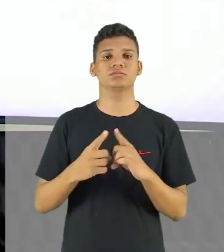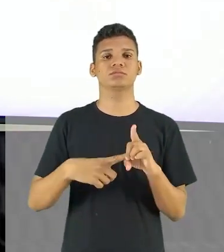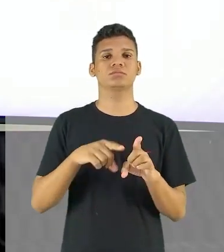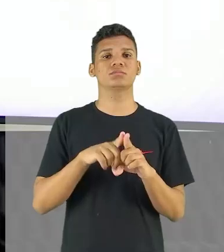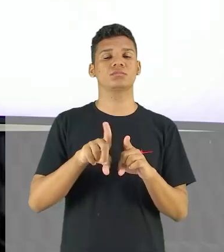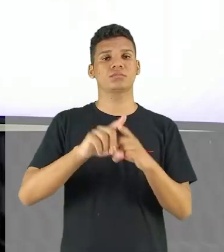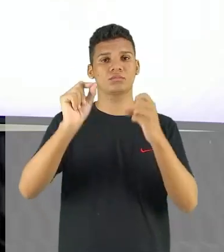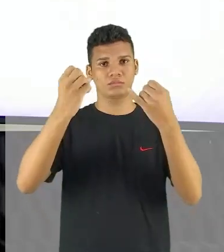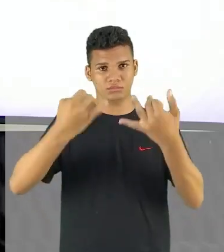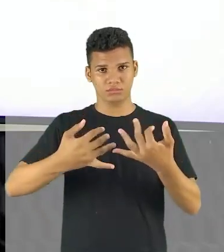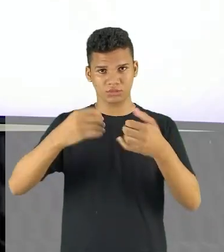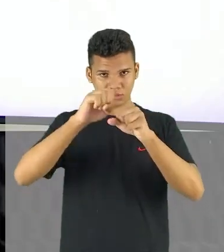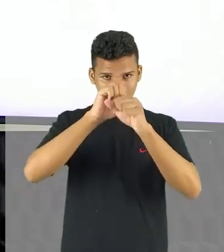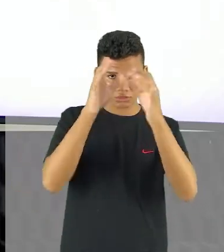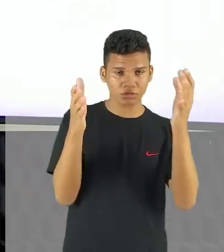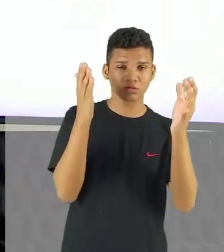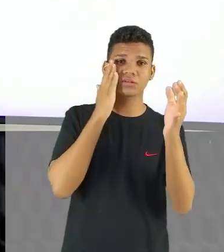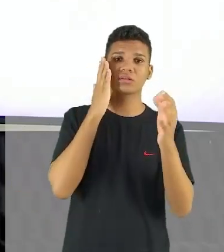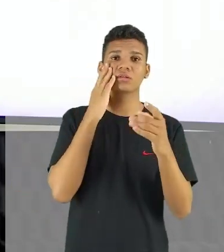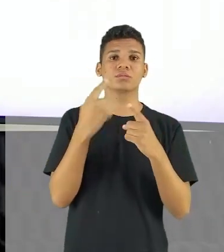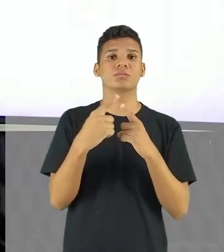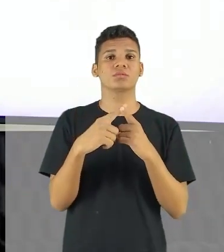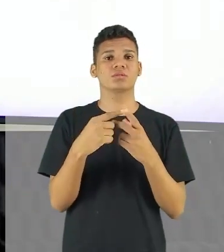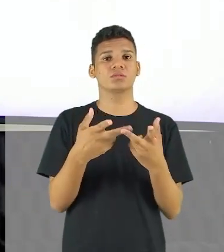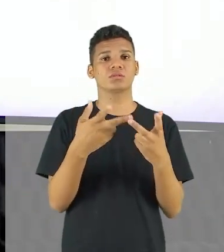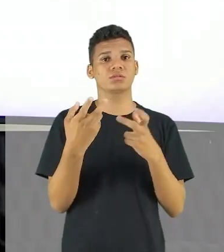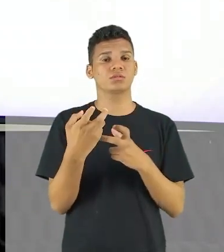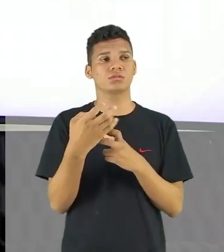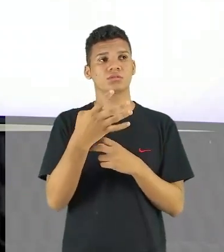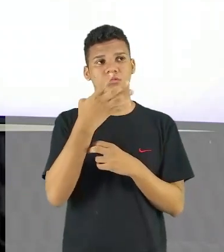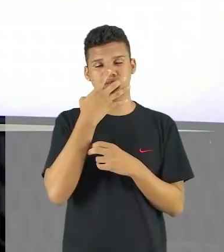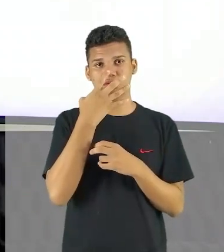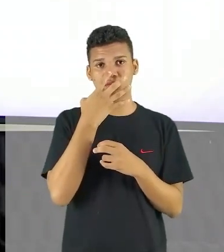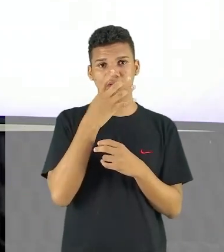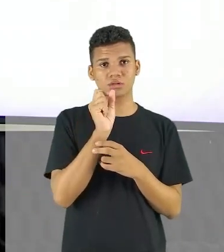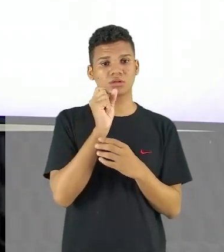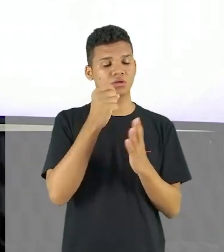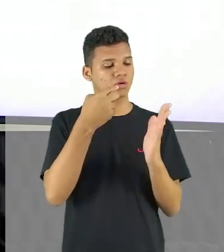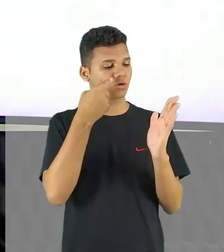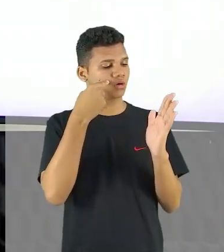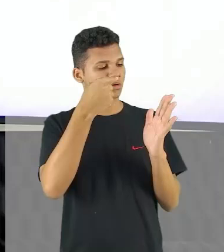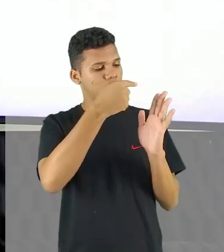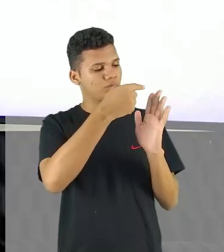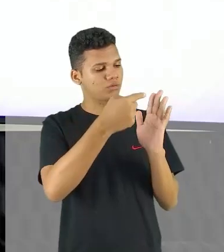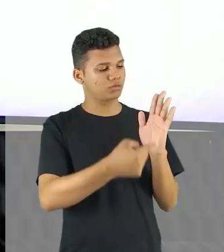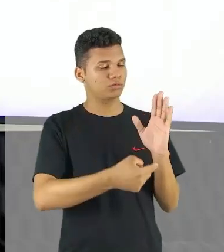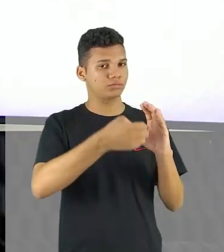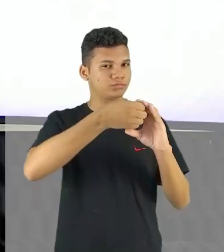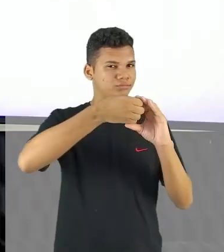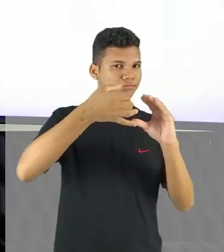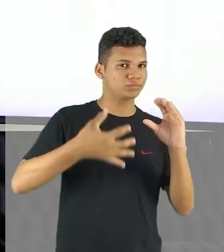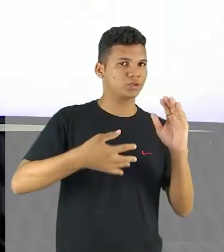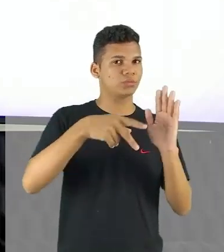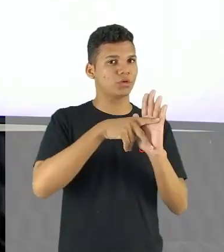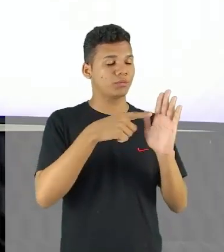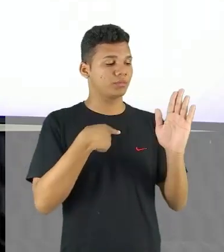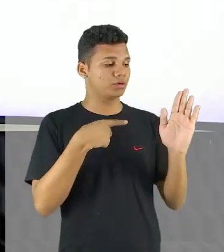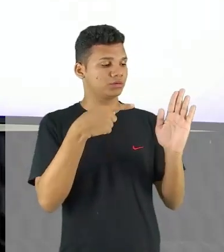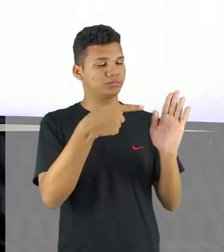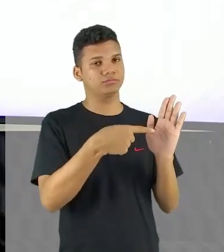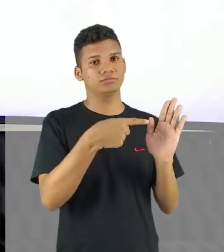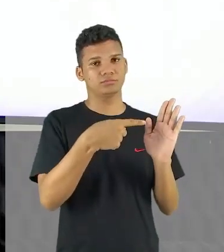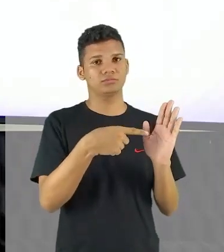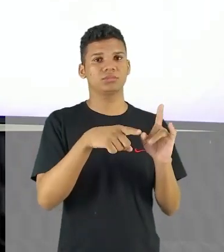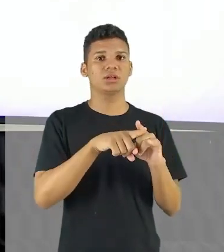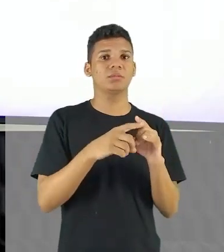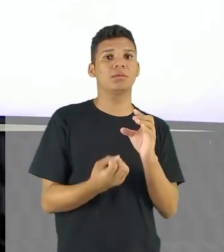aqui claro que você tem que atentar para os comandos das questões, caracterização